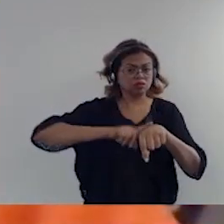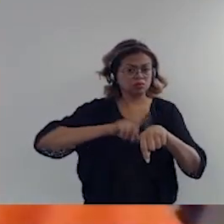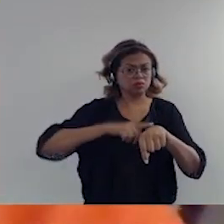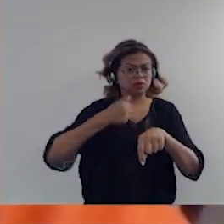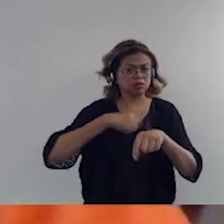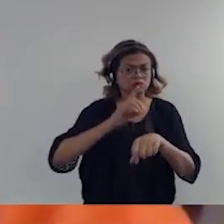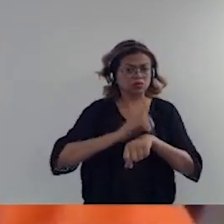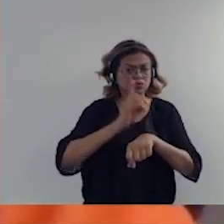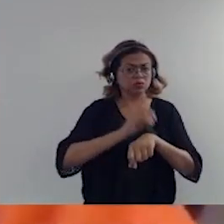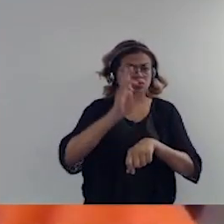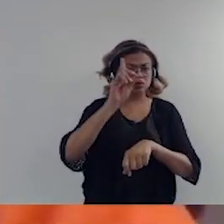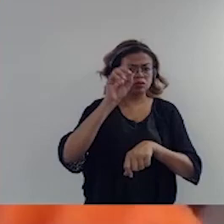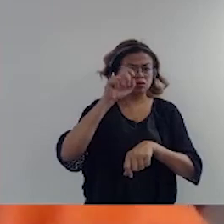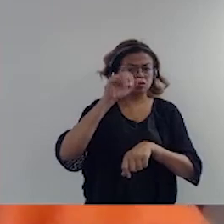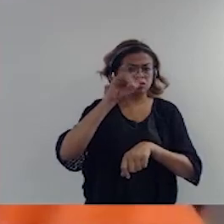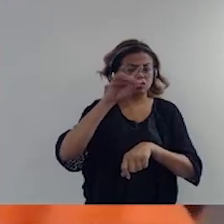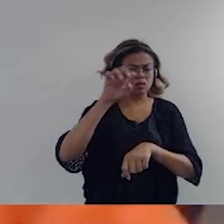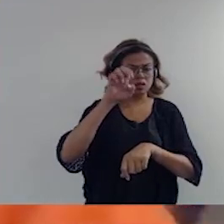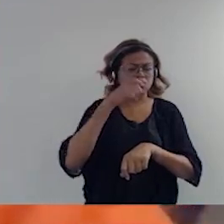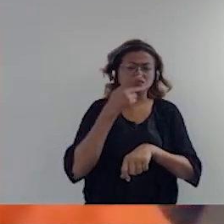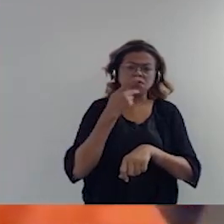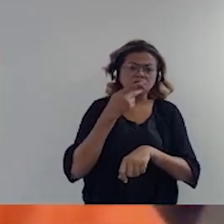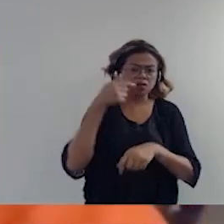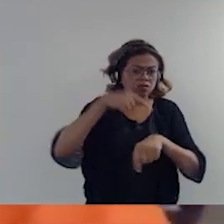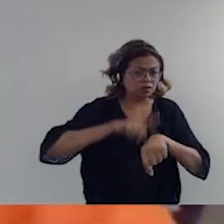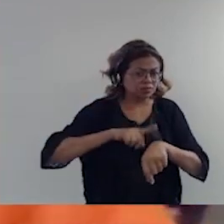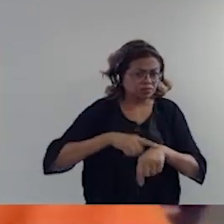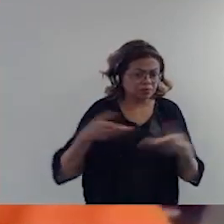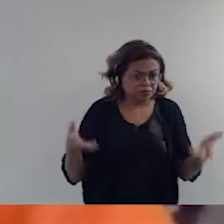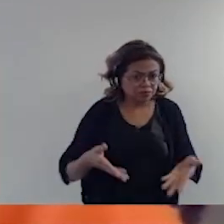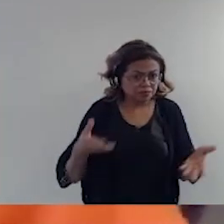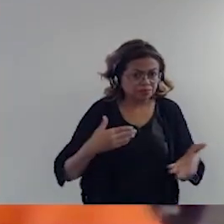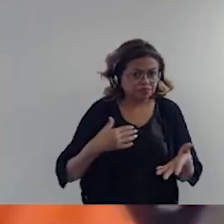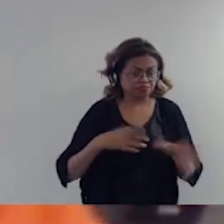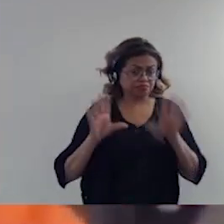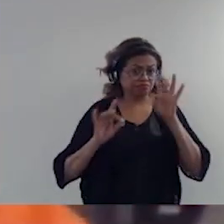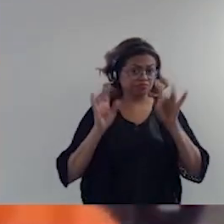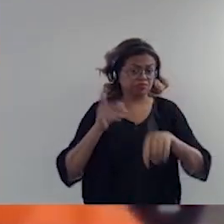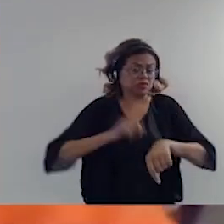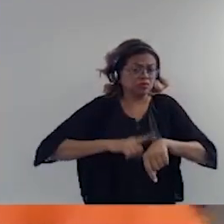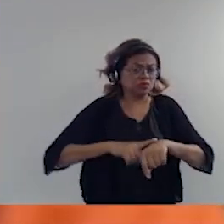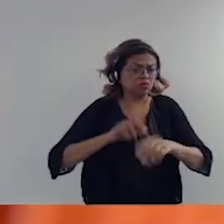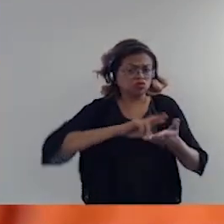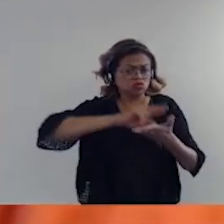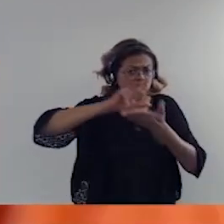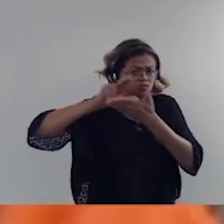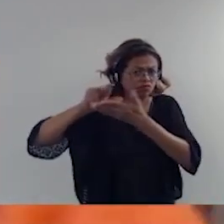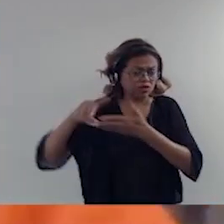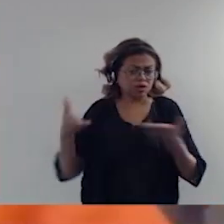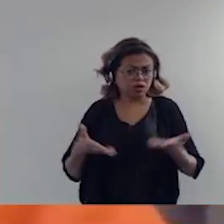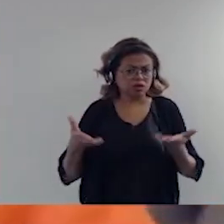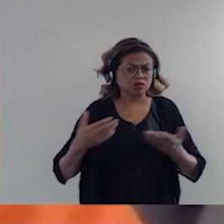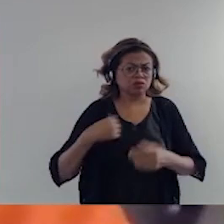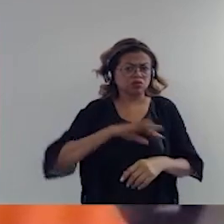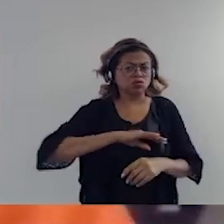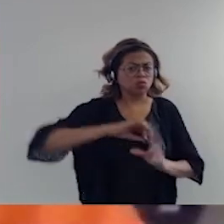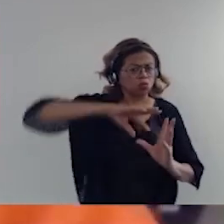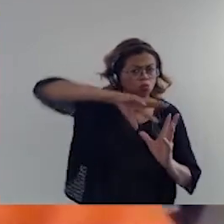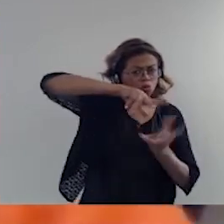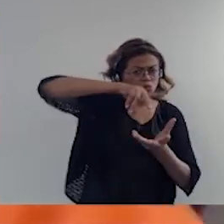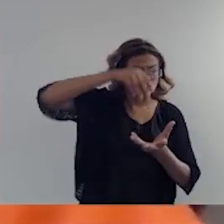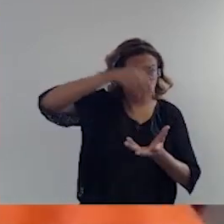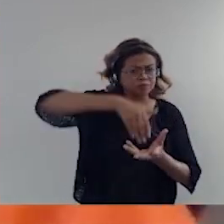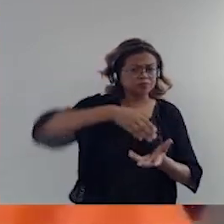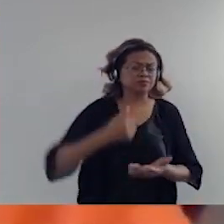a doutora Daniele falou, nesse momento excepcional, de excepcionalidade mundial.